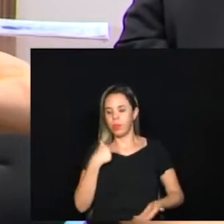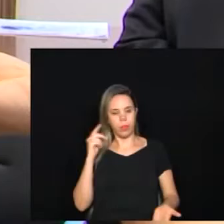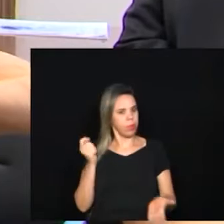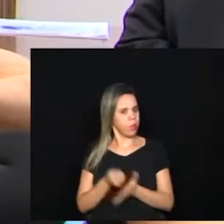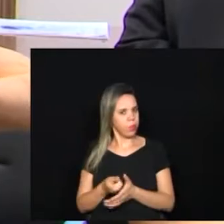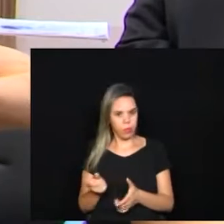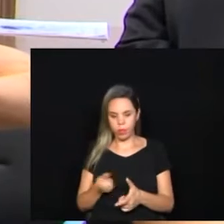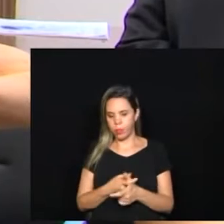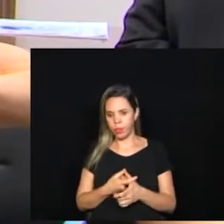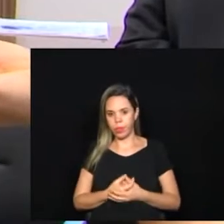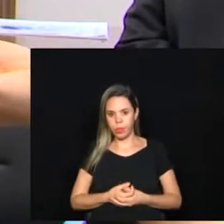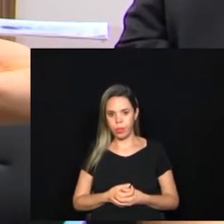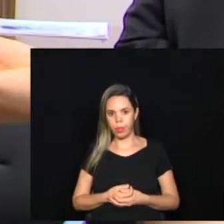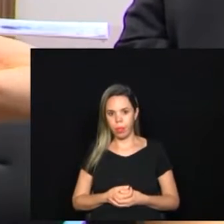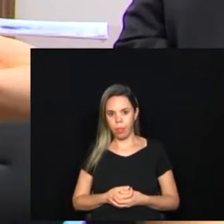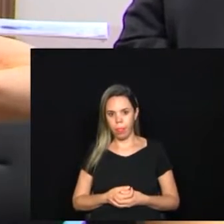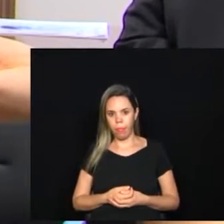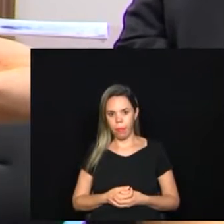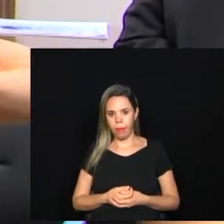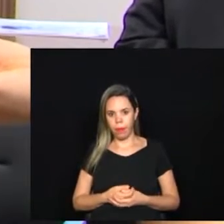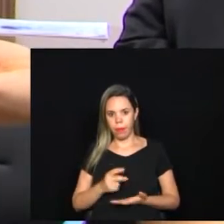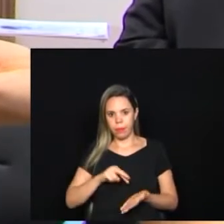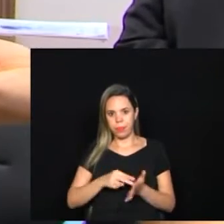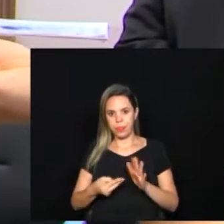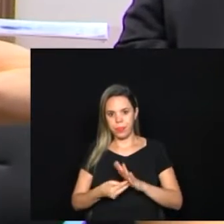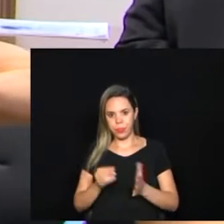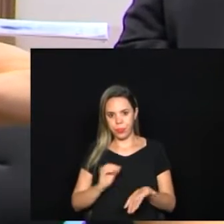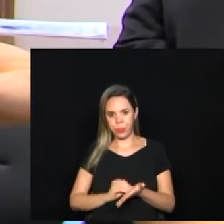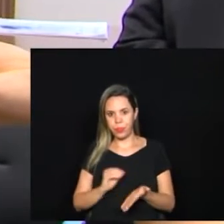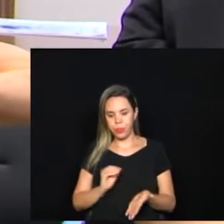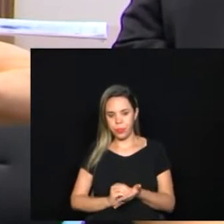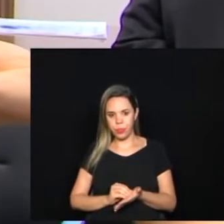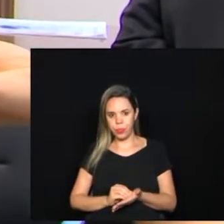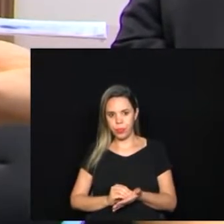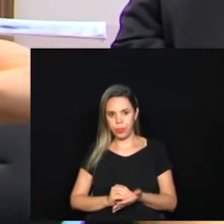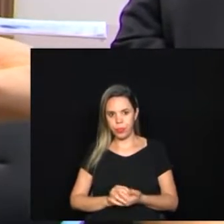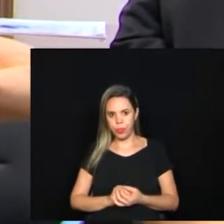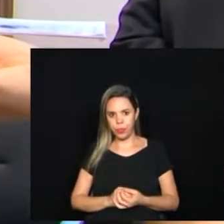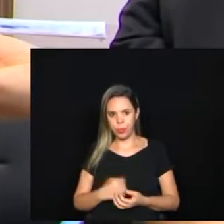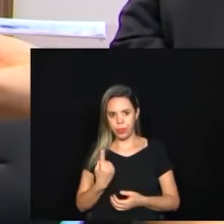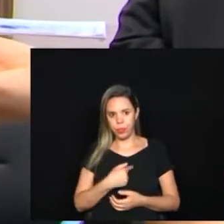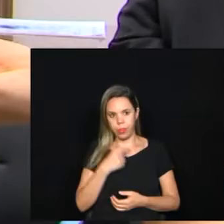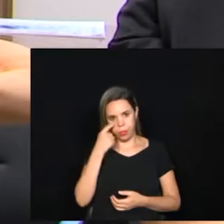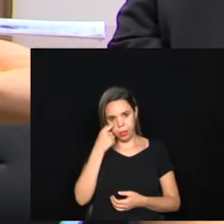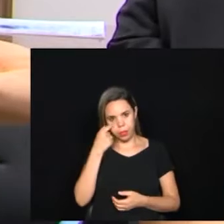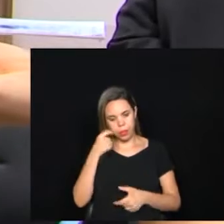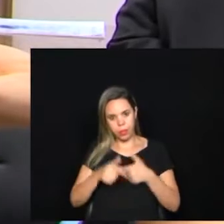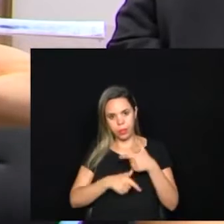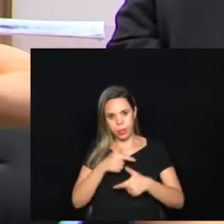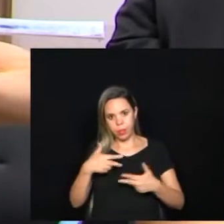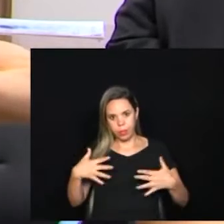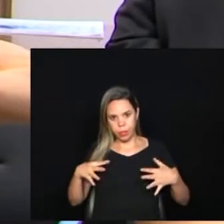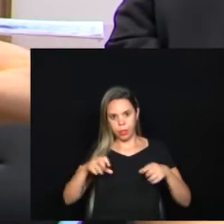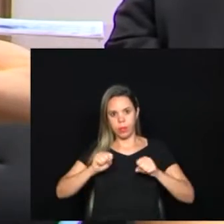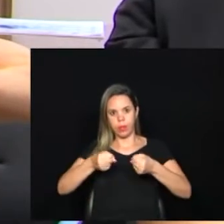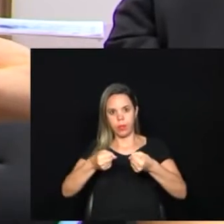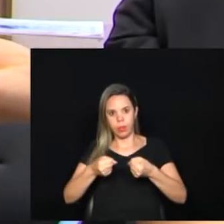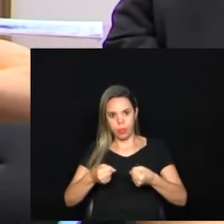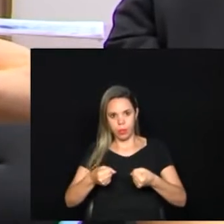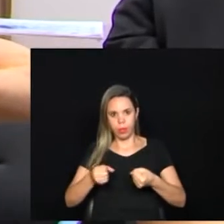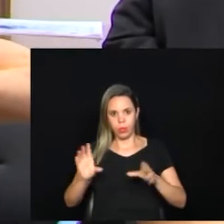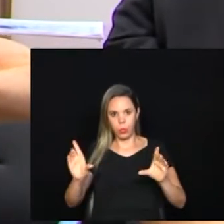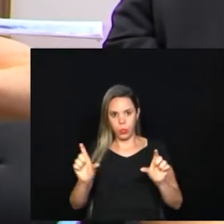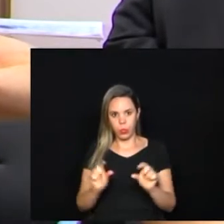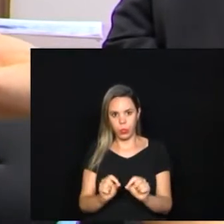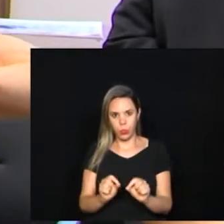pagar. Tá? Então, isso significa déficit. Então, nós estamos trabalhando com todo o esforço para zerar